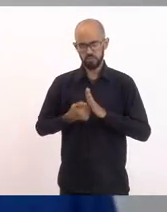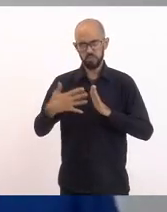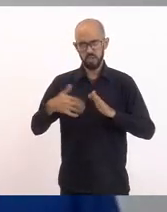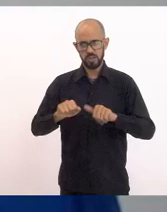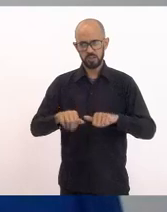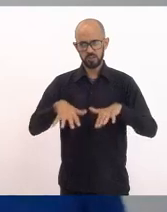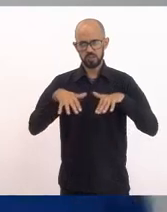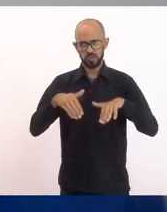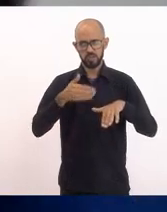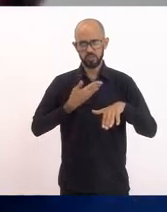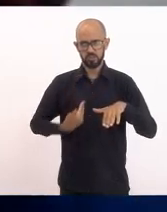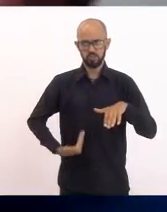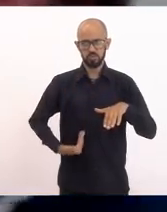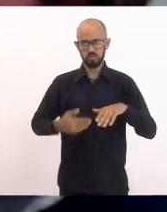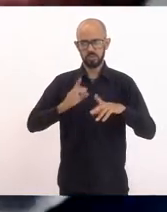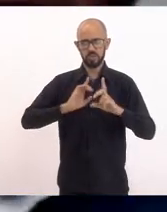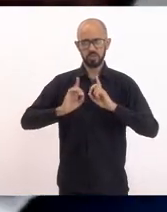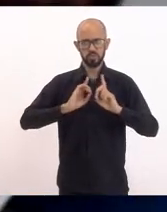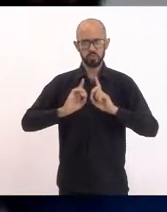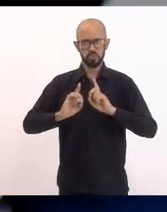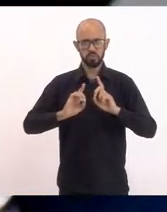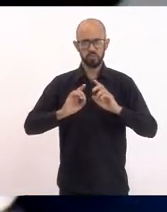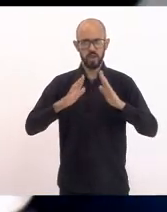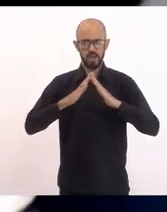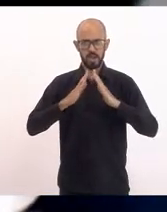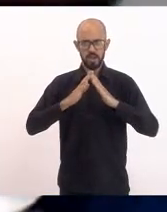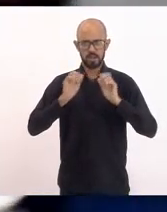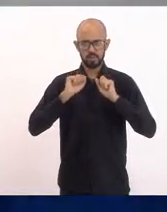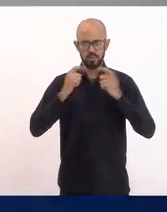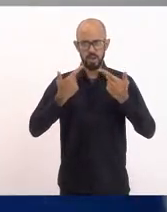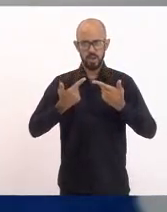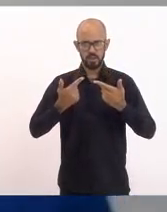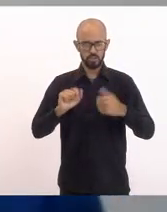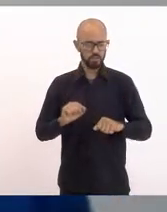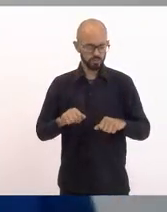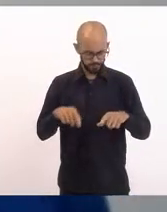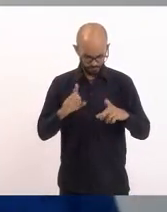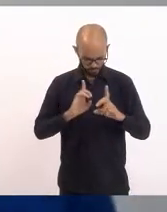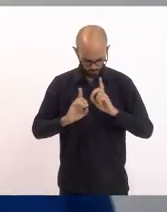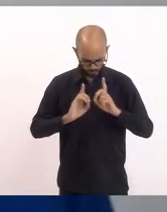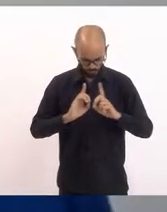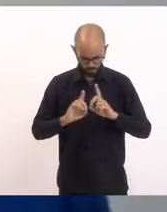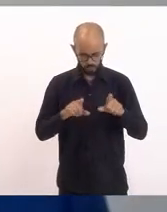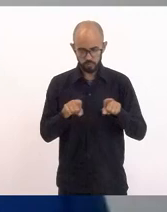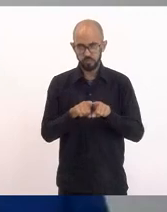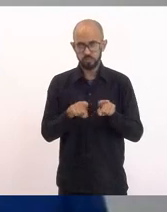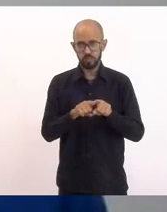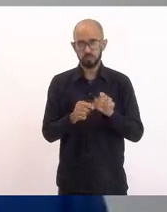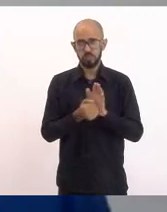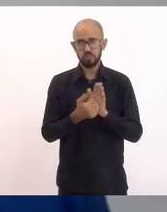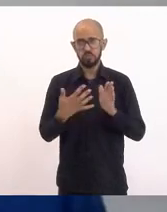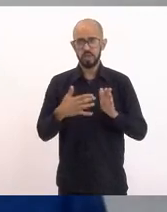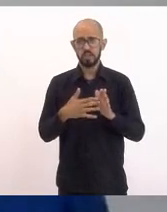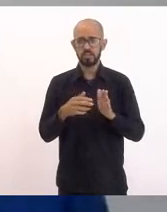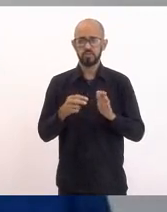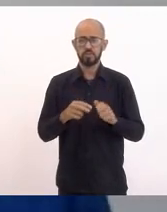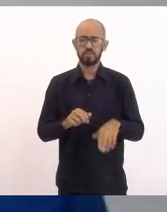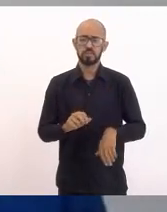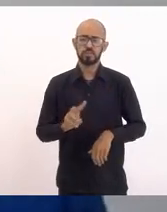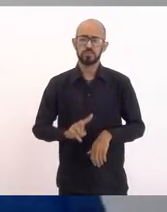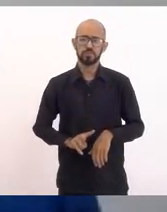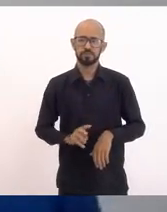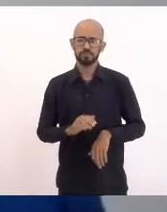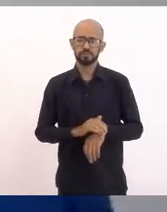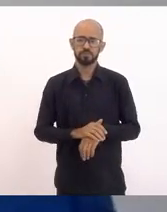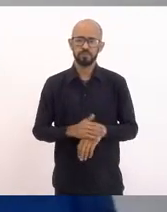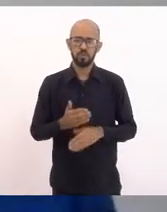públicas, debateu com a casa inteira e discutiu a matéria aí por diversas vezes. Queria começar